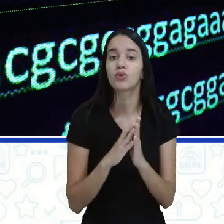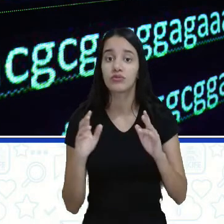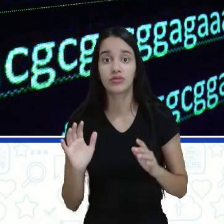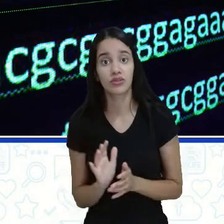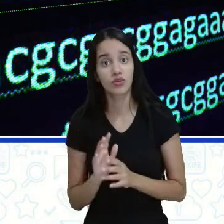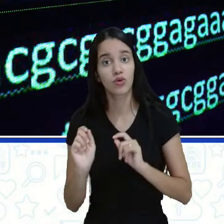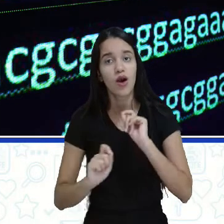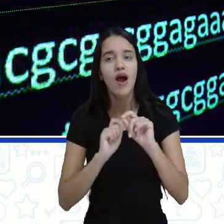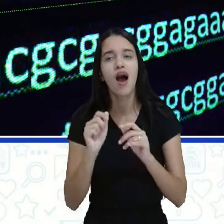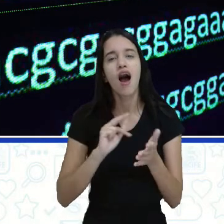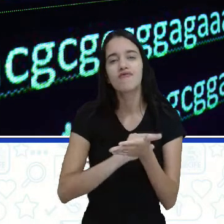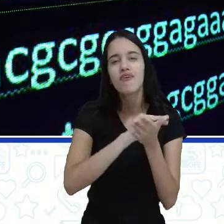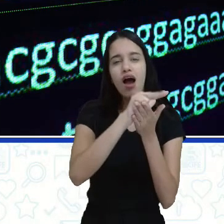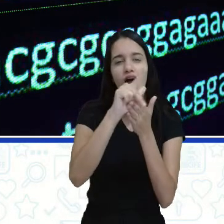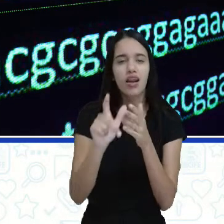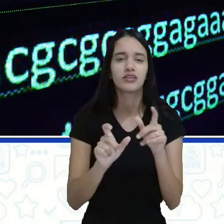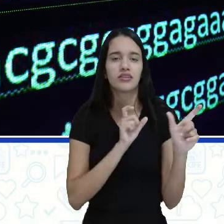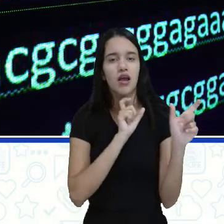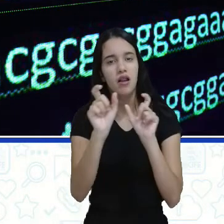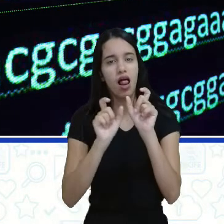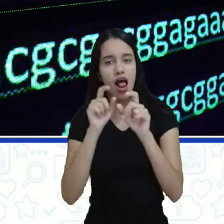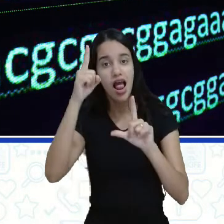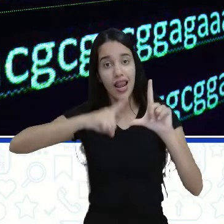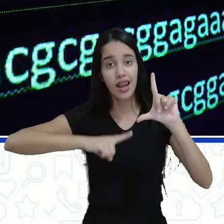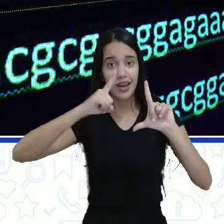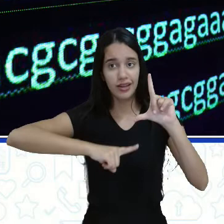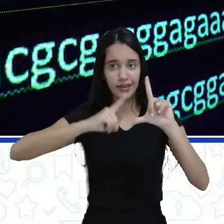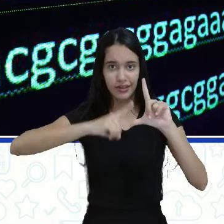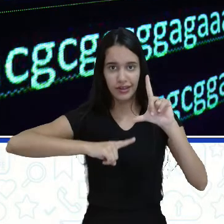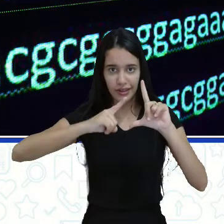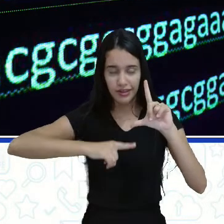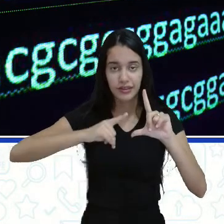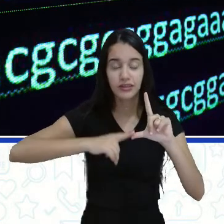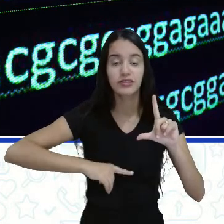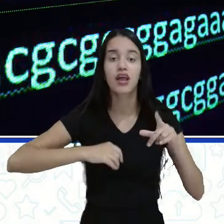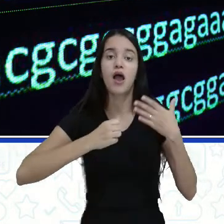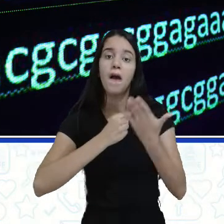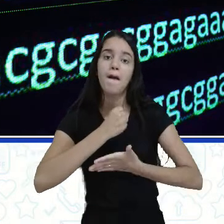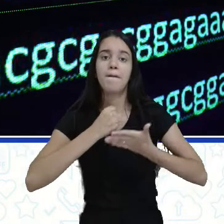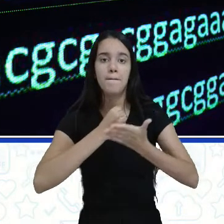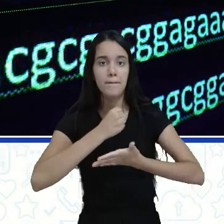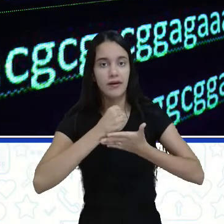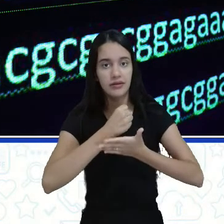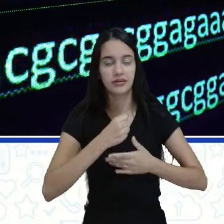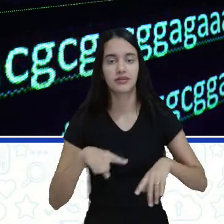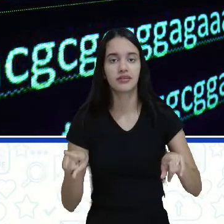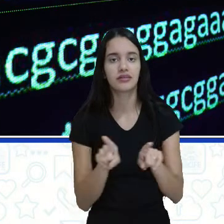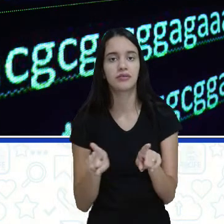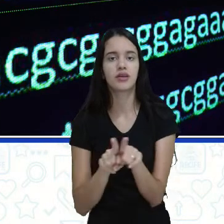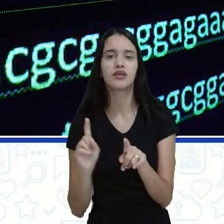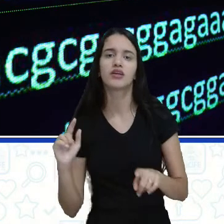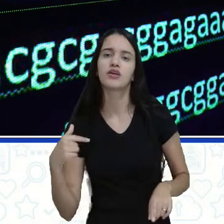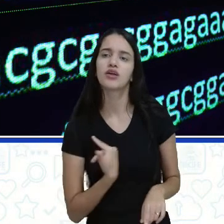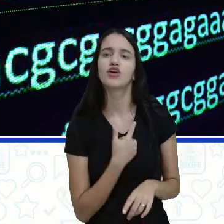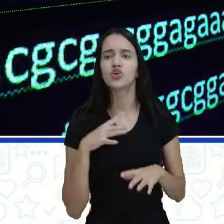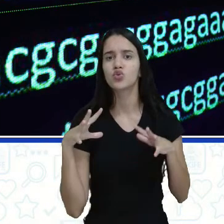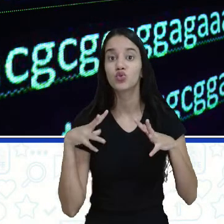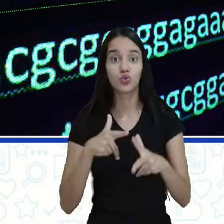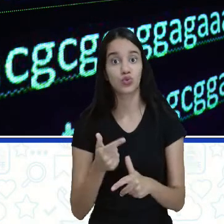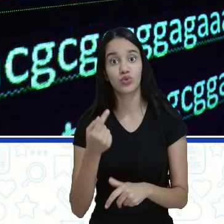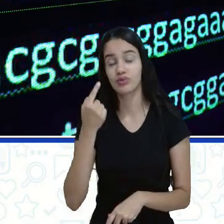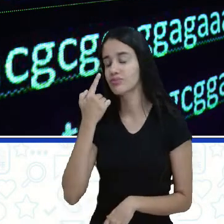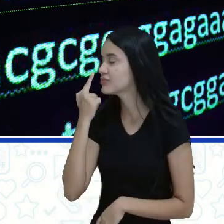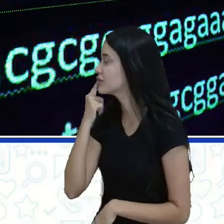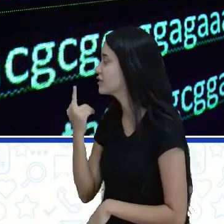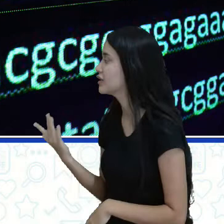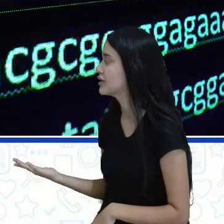aí, um monte de letrinha. Essas letrinhas são os nucleotídeos, né? São as bases aí. Então, a gente é feito de tudo isso aí, desse